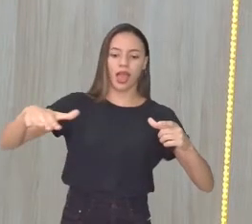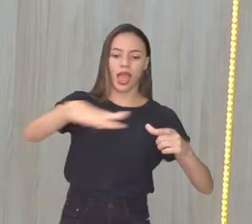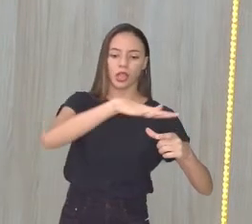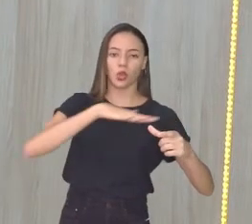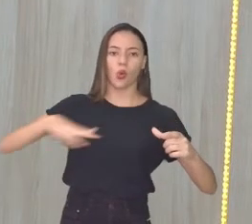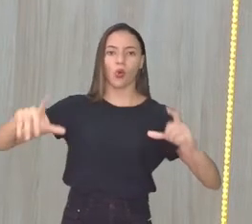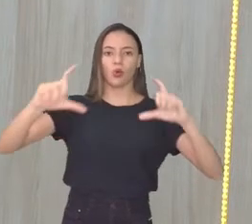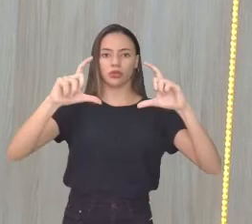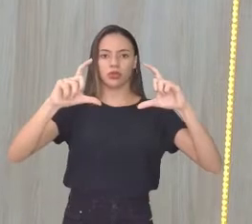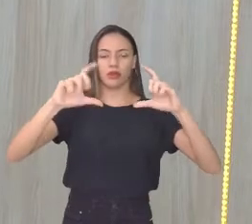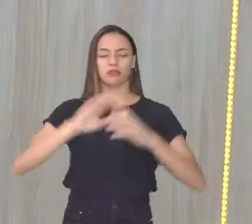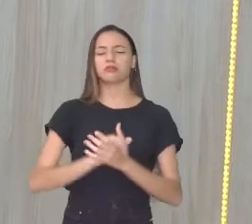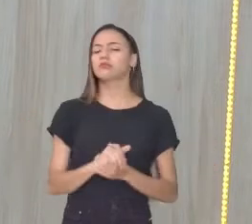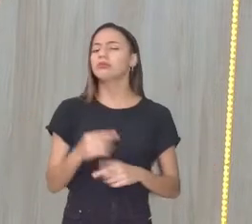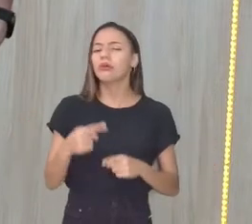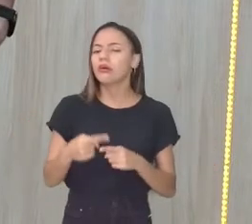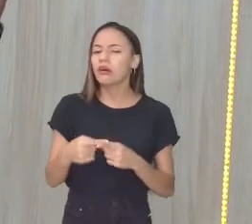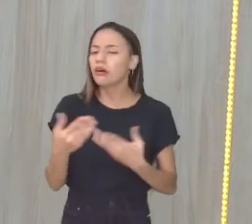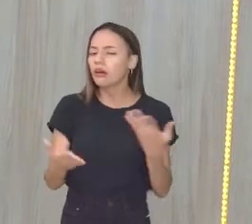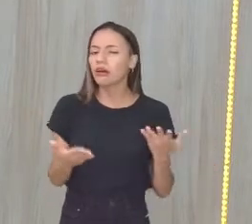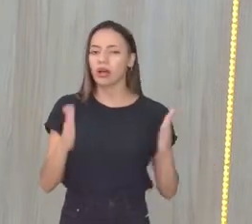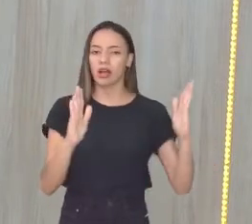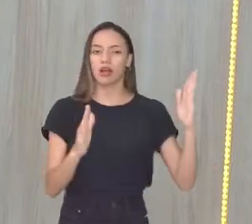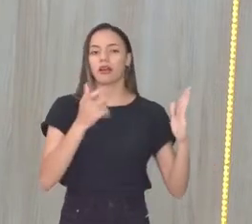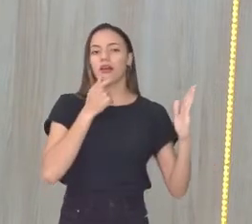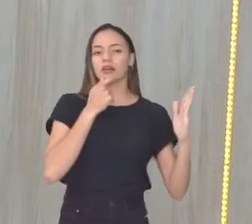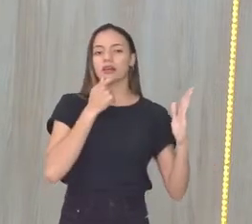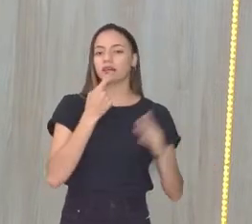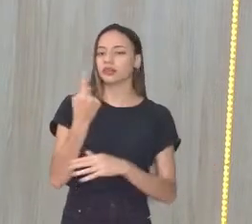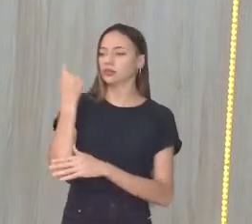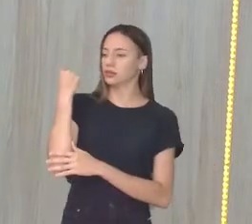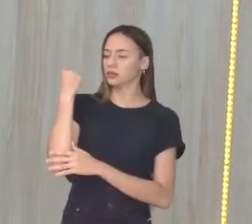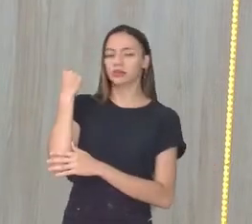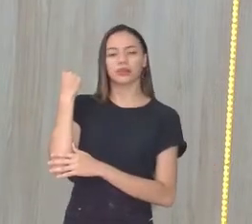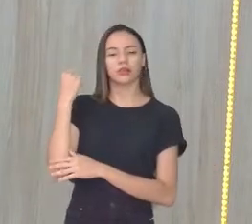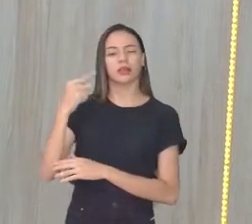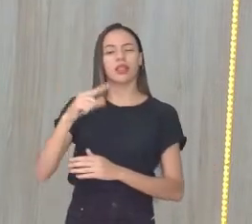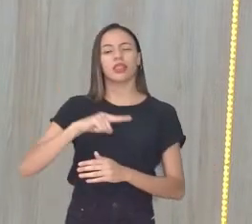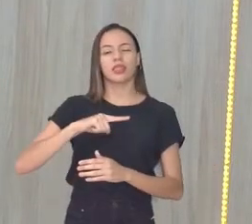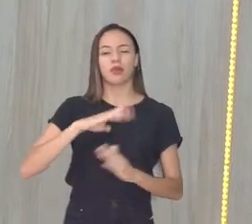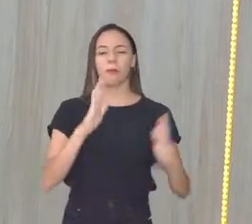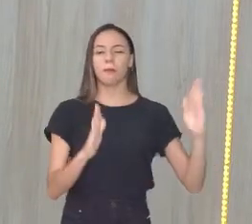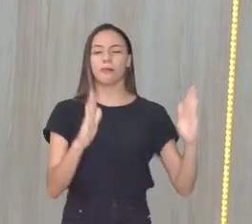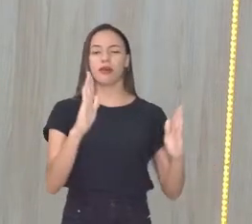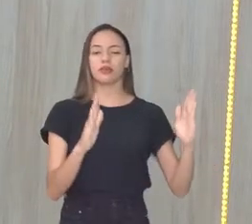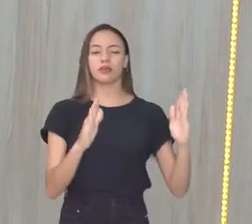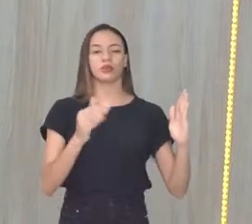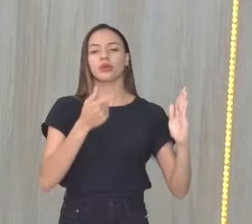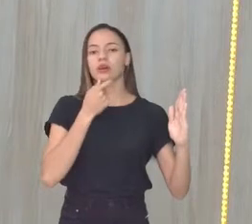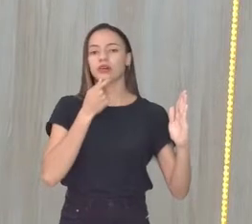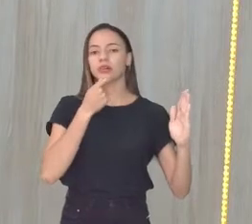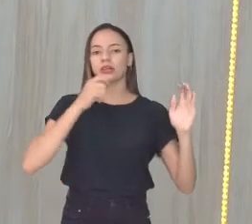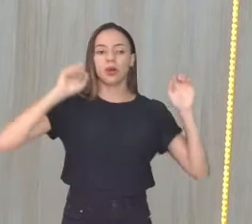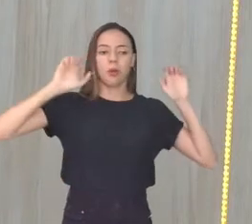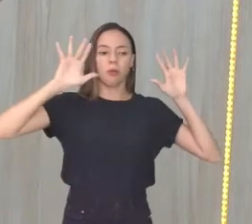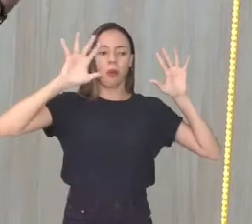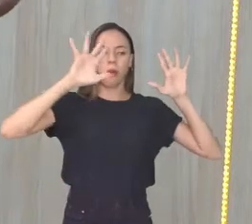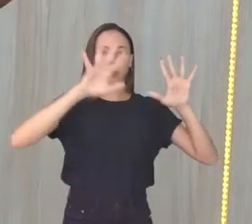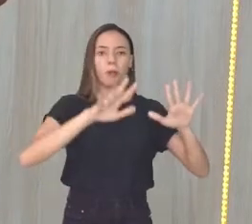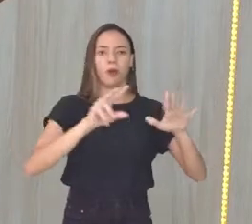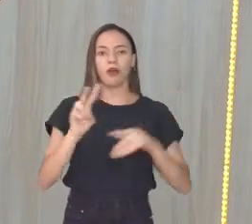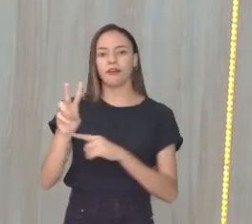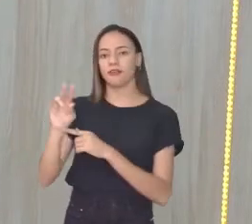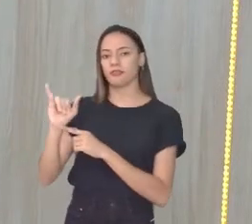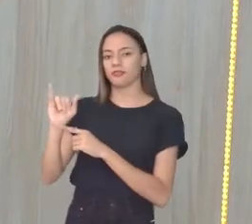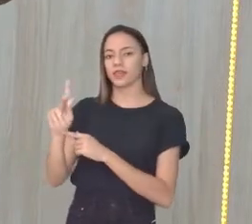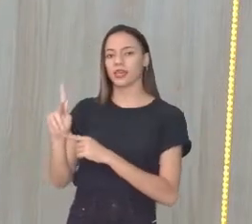Aí, quando ele foi, na época, a Inglaterra, a gente sabe que houve um período em que a Inglaterra ela foi invadida pelos vikings,